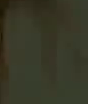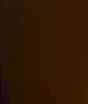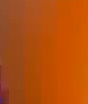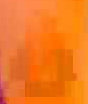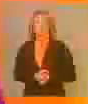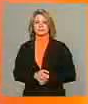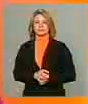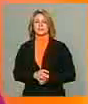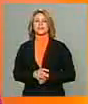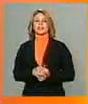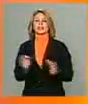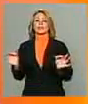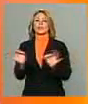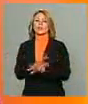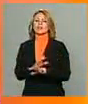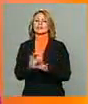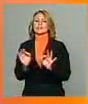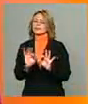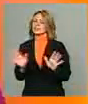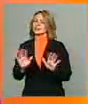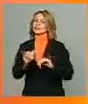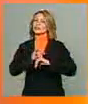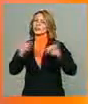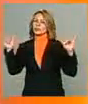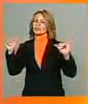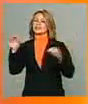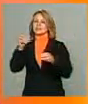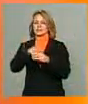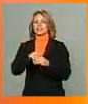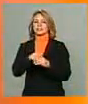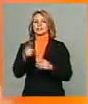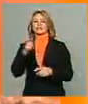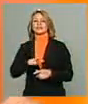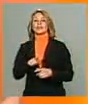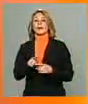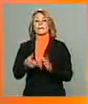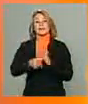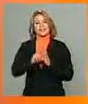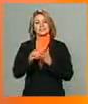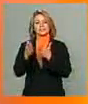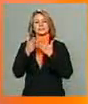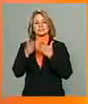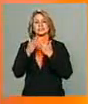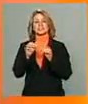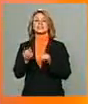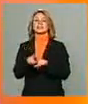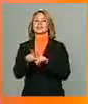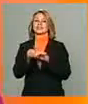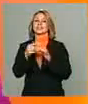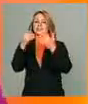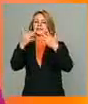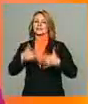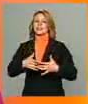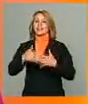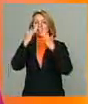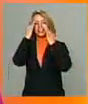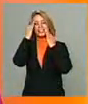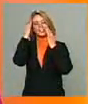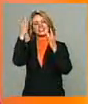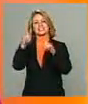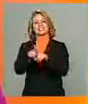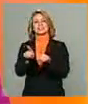lindo Estamos chegando ao final de mais um inclusão antes porém gostaria de deixar aqui os sinceros